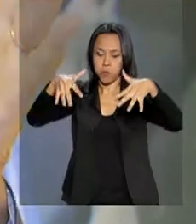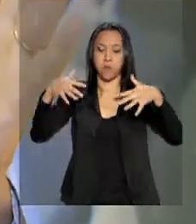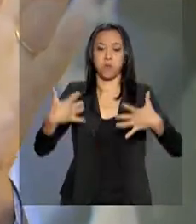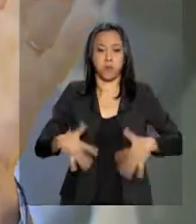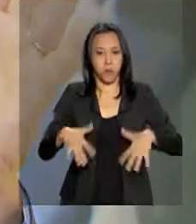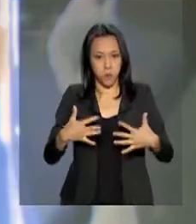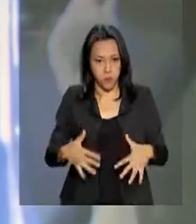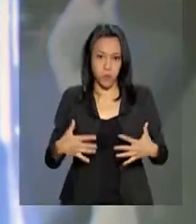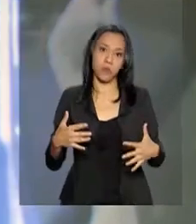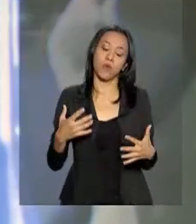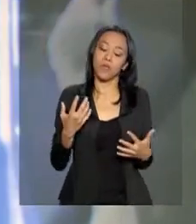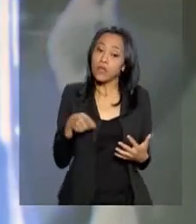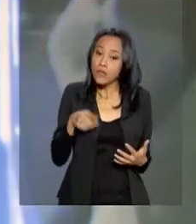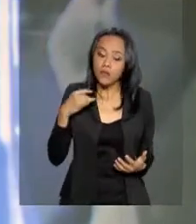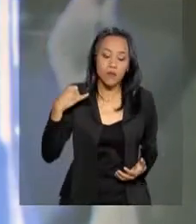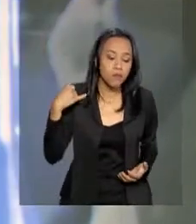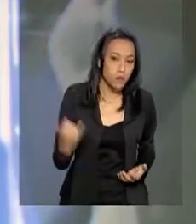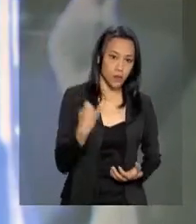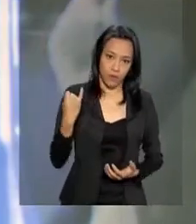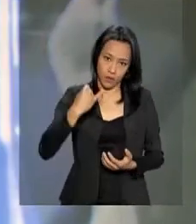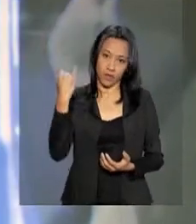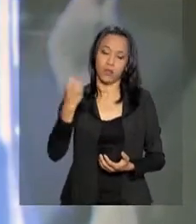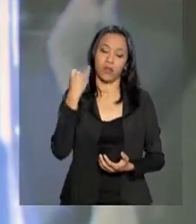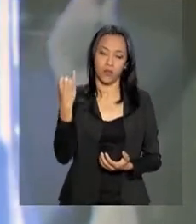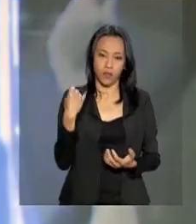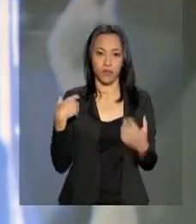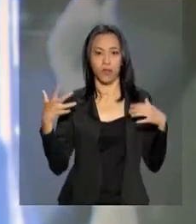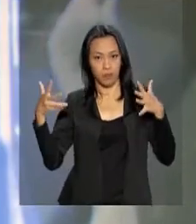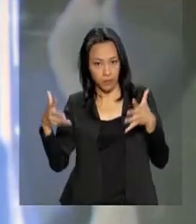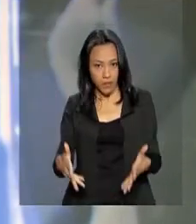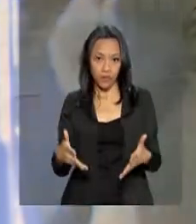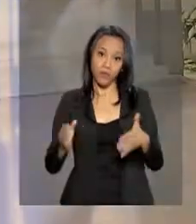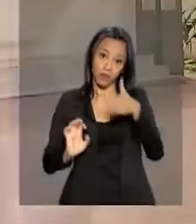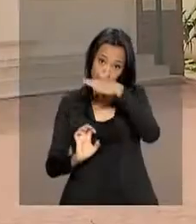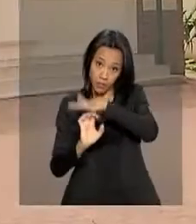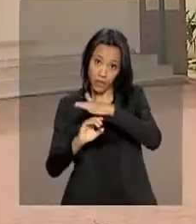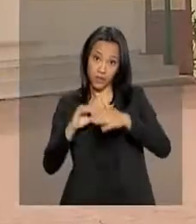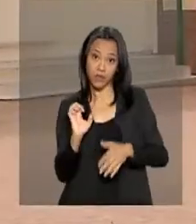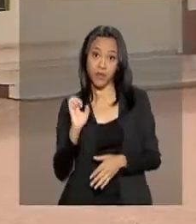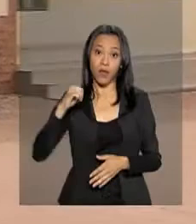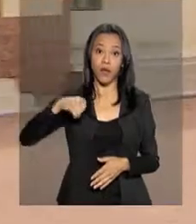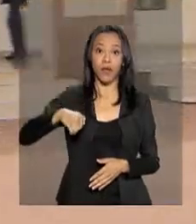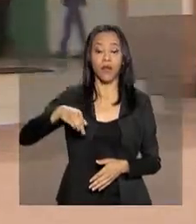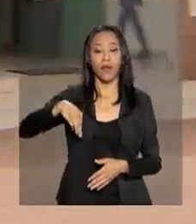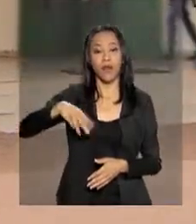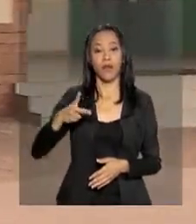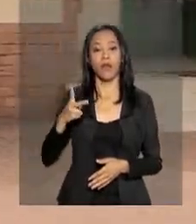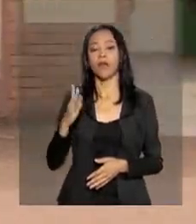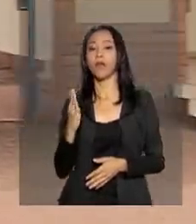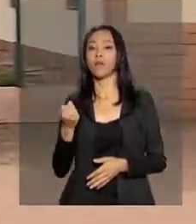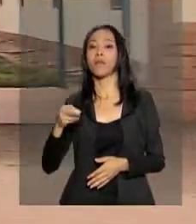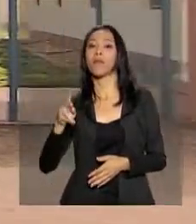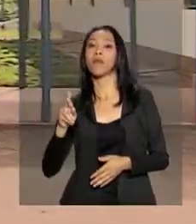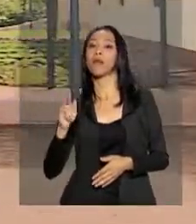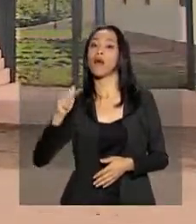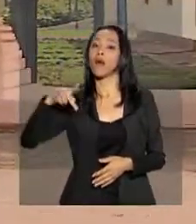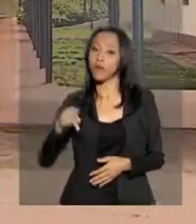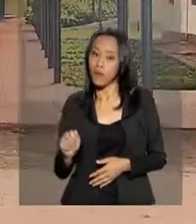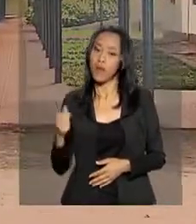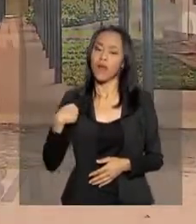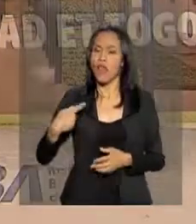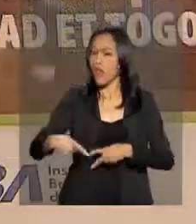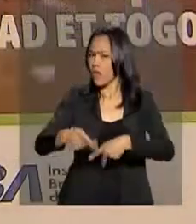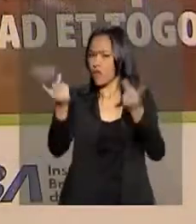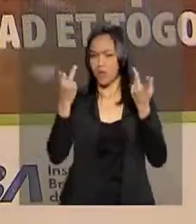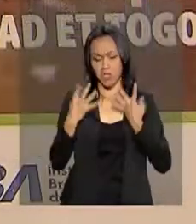inclusive, geopolítico, é muito importante essa participação da Embrapa. E nós abrimos, levando